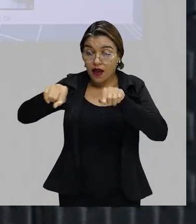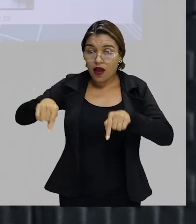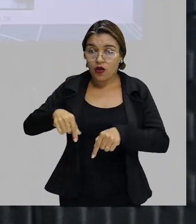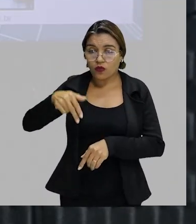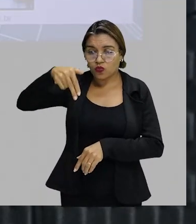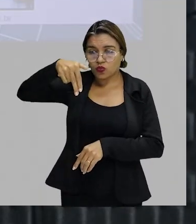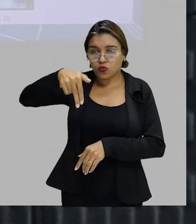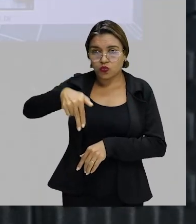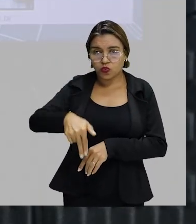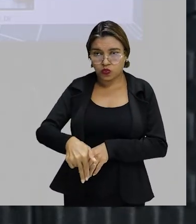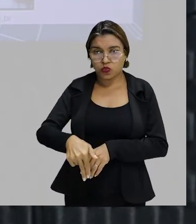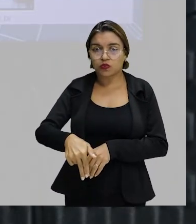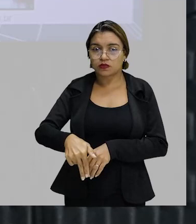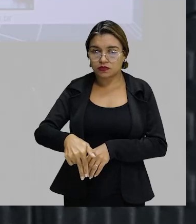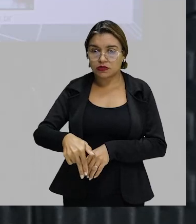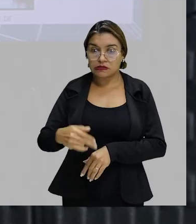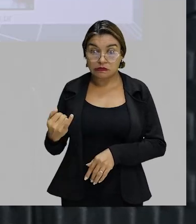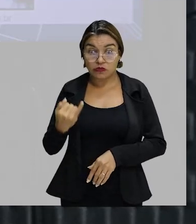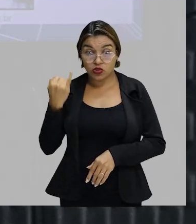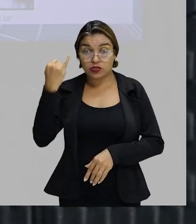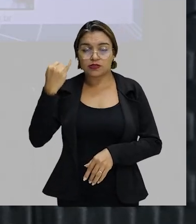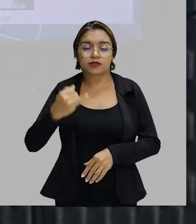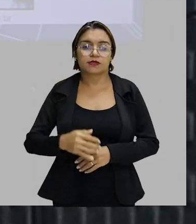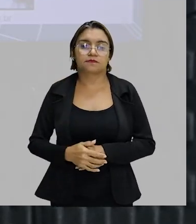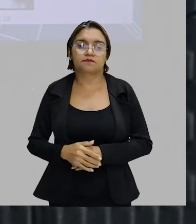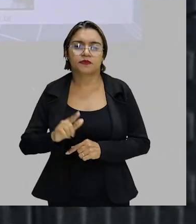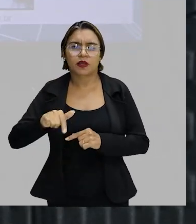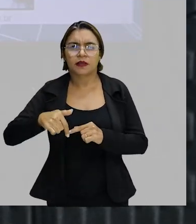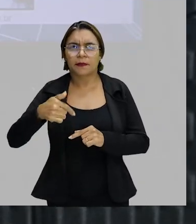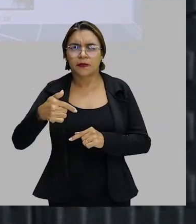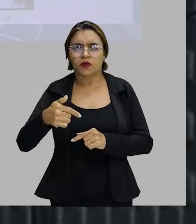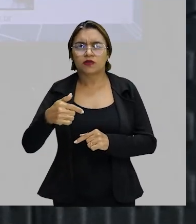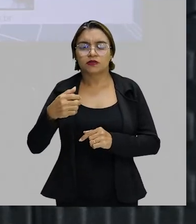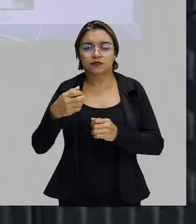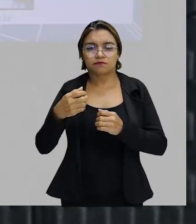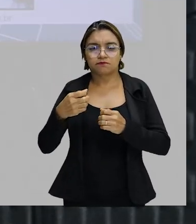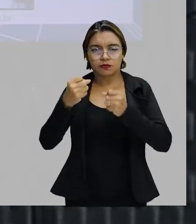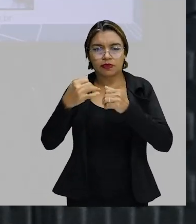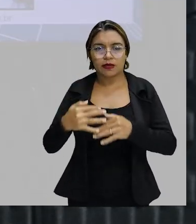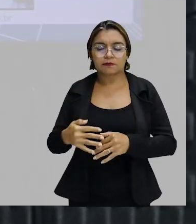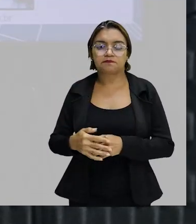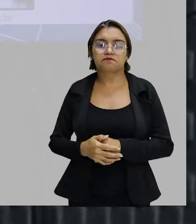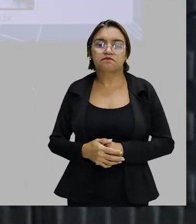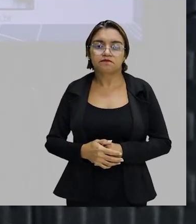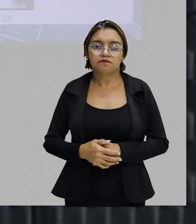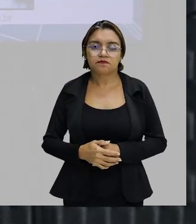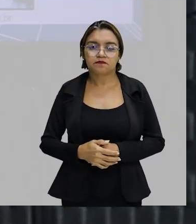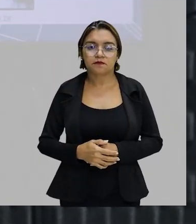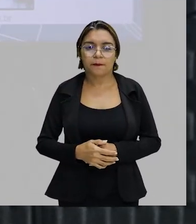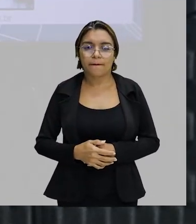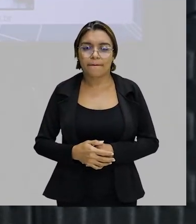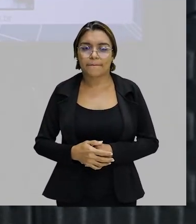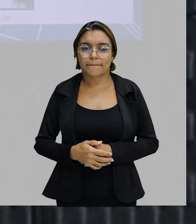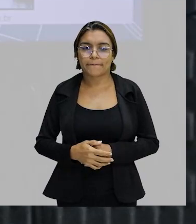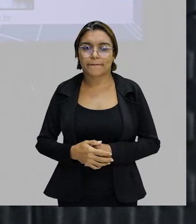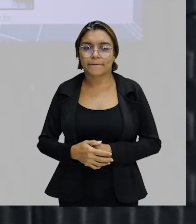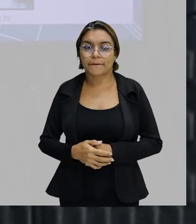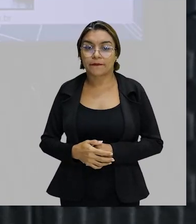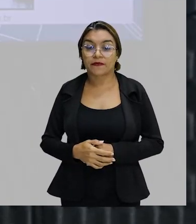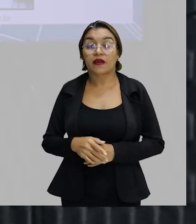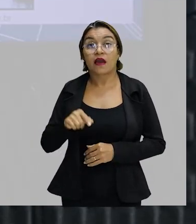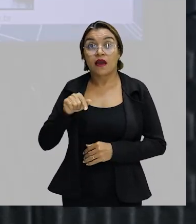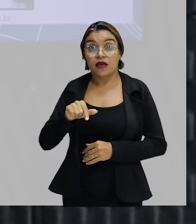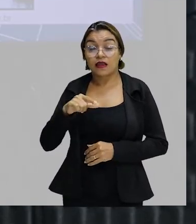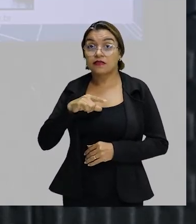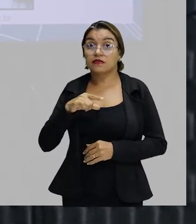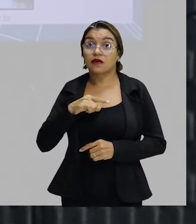daqui a pouco nós iremos olhar os critérios de avaliação então carpados membros inferiores ficam ali o quê esticados ela faz